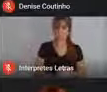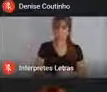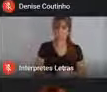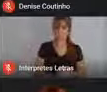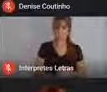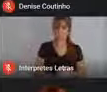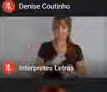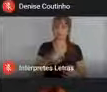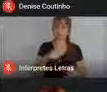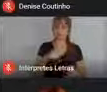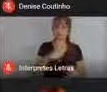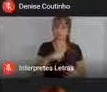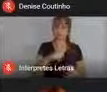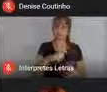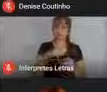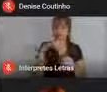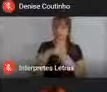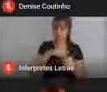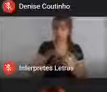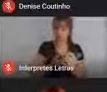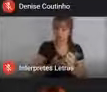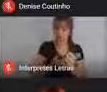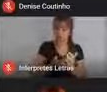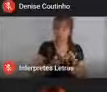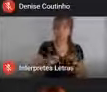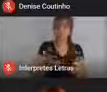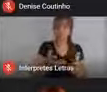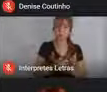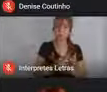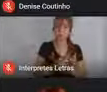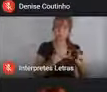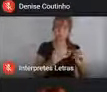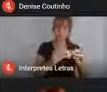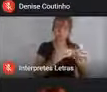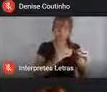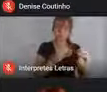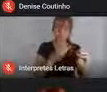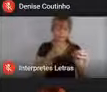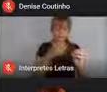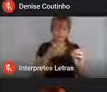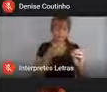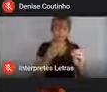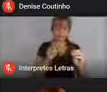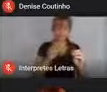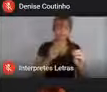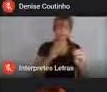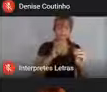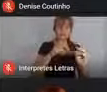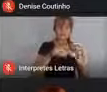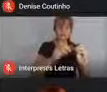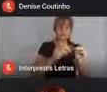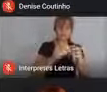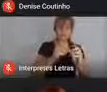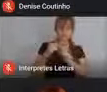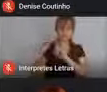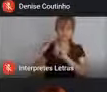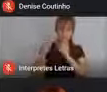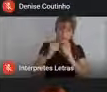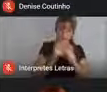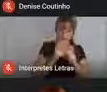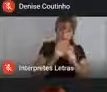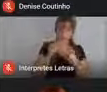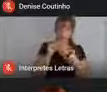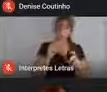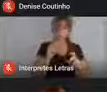campo de estudo. É que quando nós vamos ver o falar dessas comunidades tradicionais, e eu falo aqui do lugar de alguém que